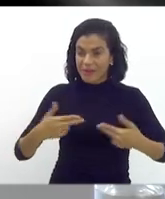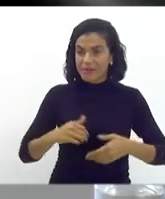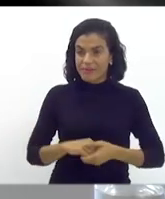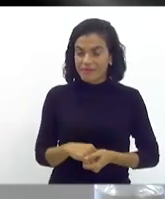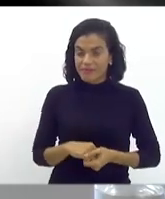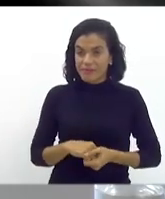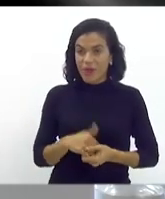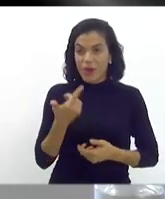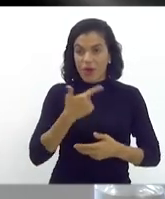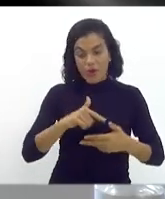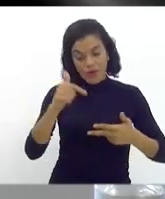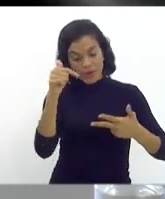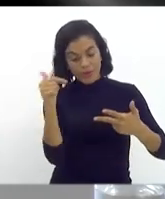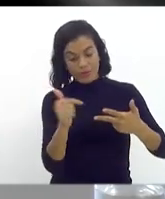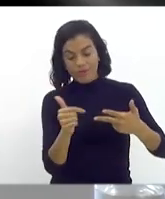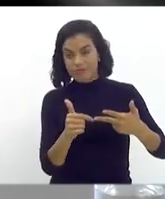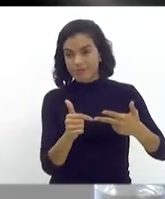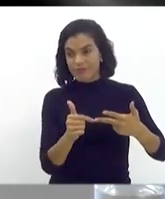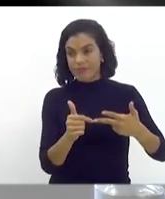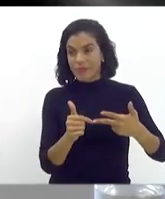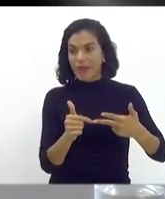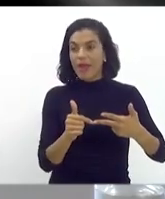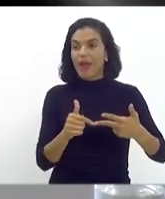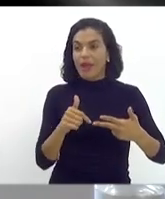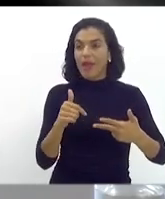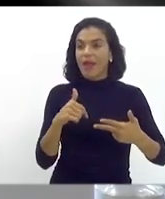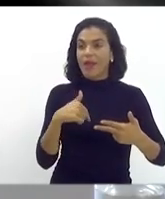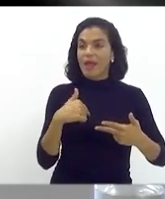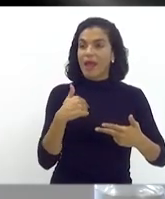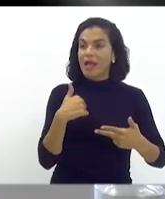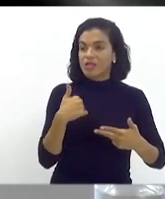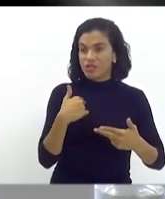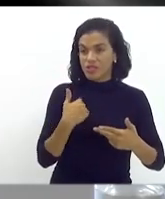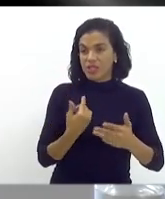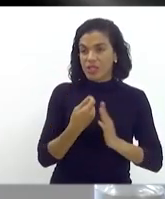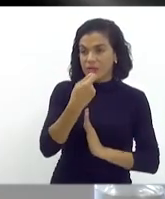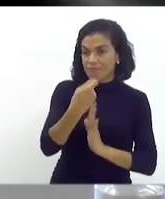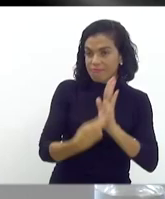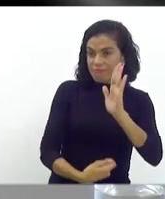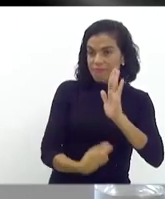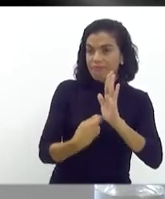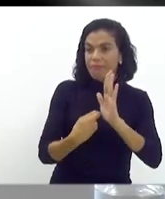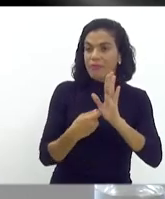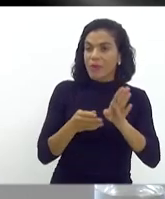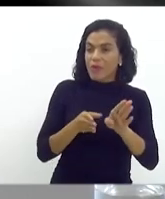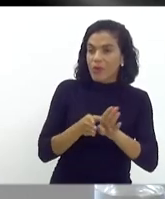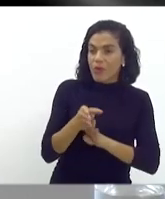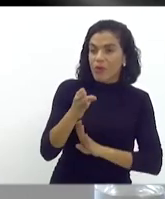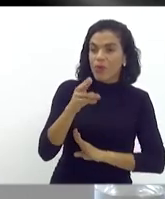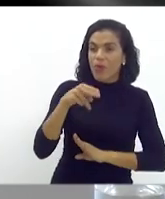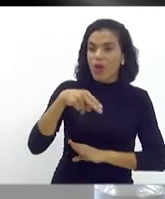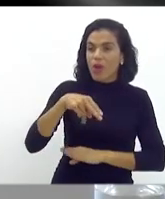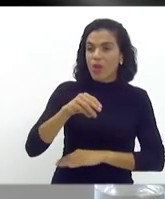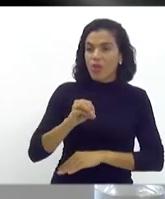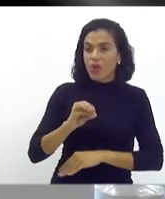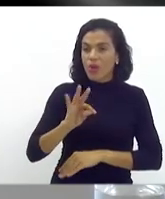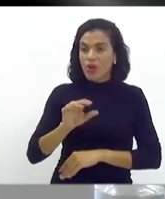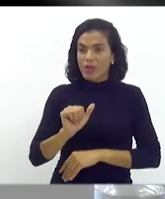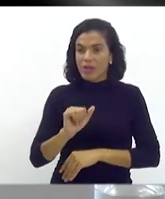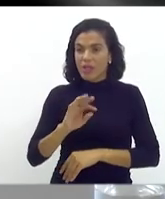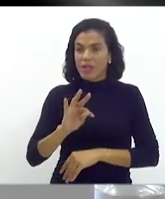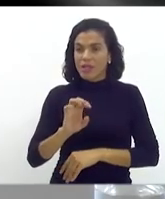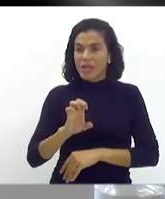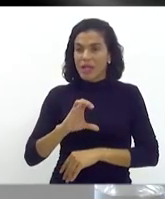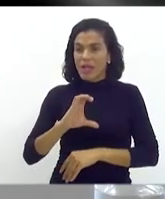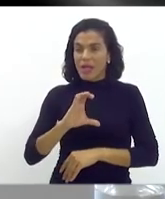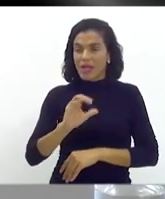outro ponto que eu queria lembrar é que nós chegamos a fazer uma nota técnica na alerj eu não trouxe a nota técnica